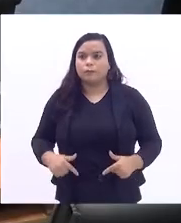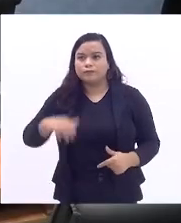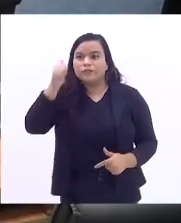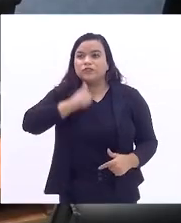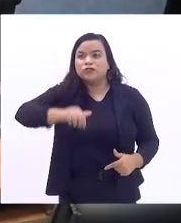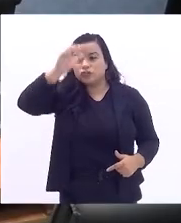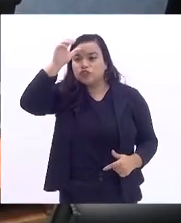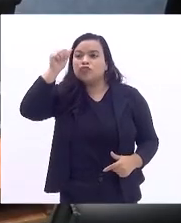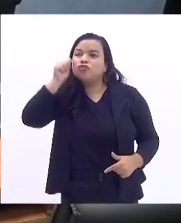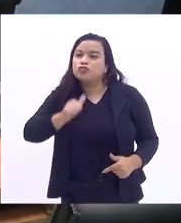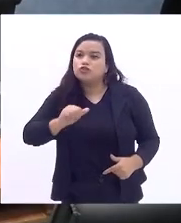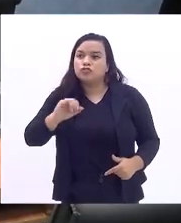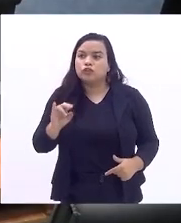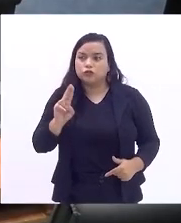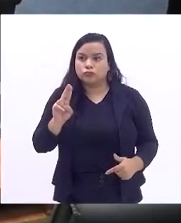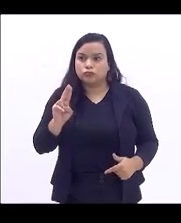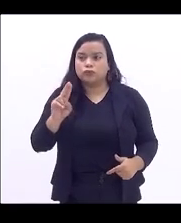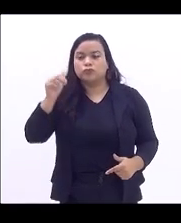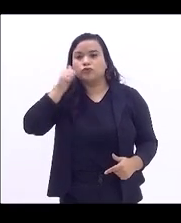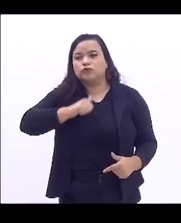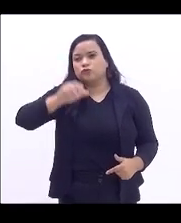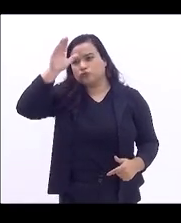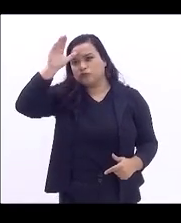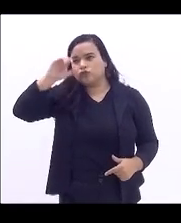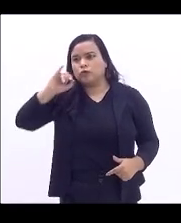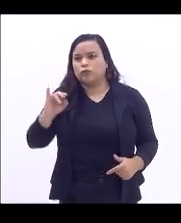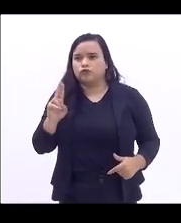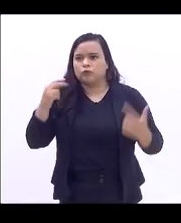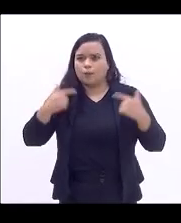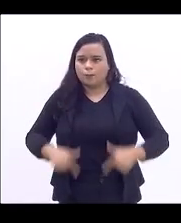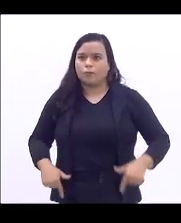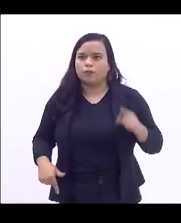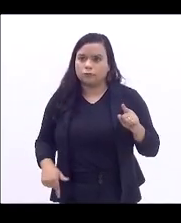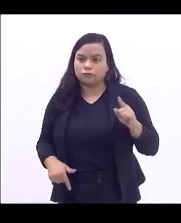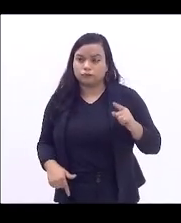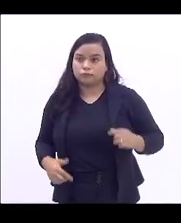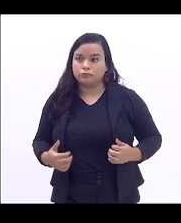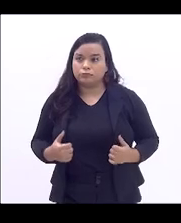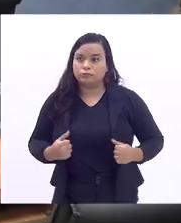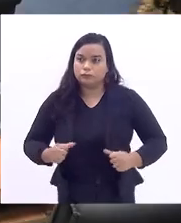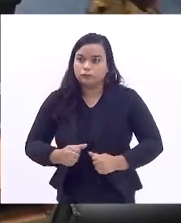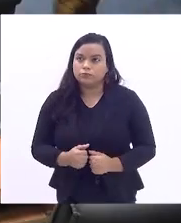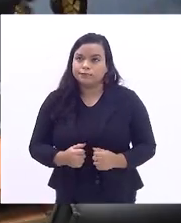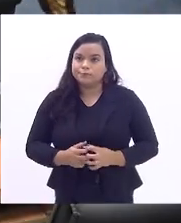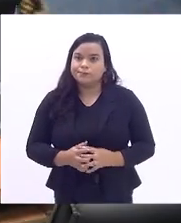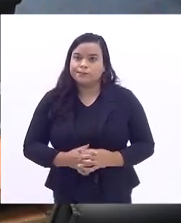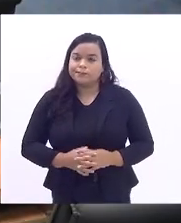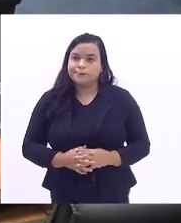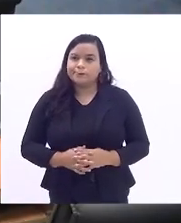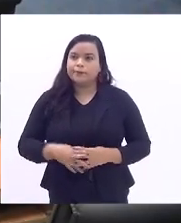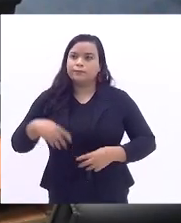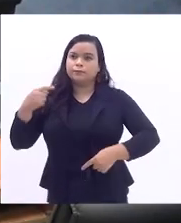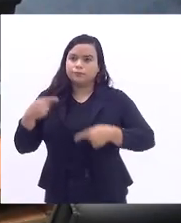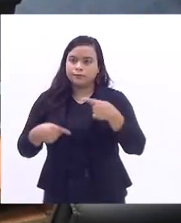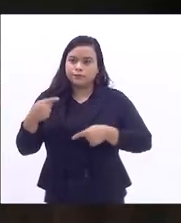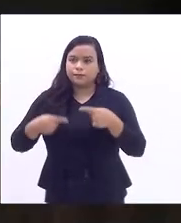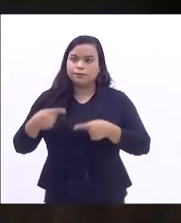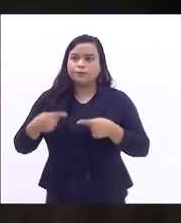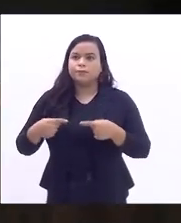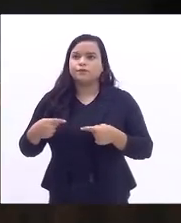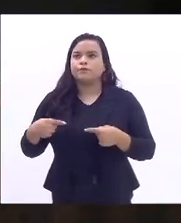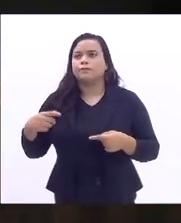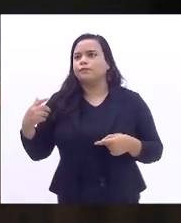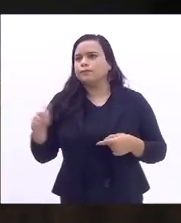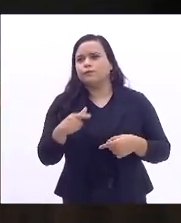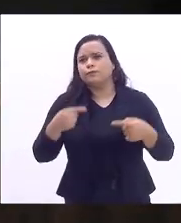da tia Ju ou não anterior tia Ju tá ok a instrução 90 que